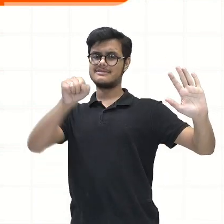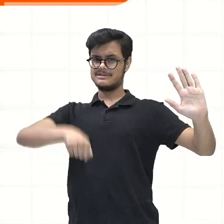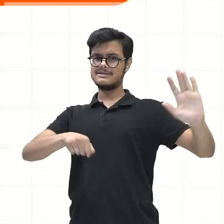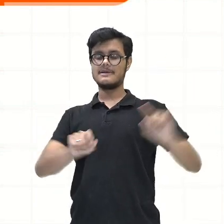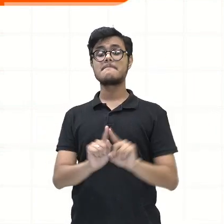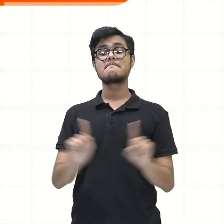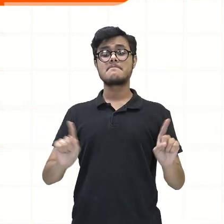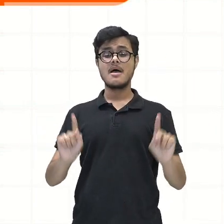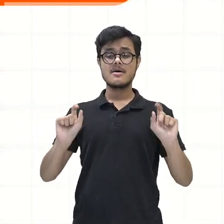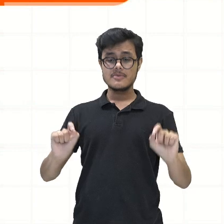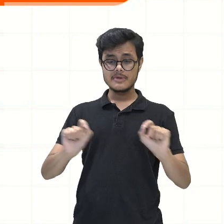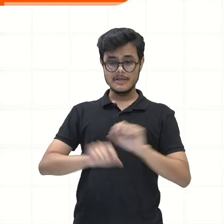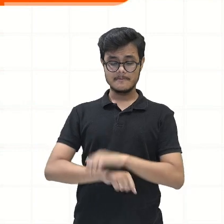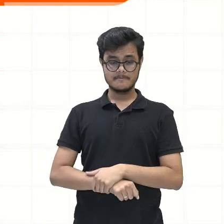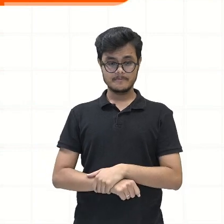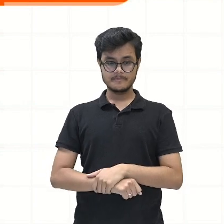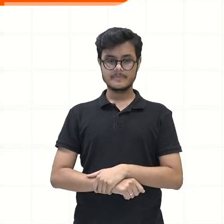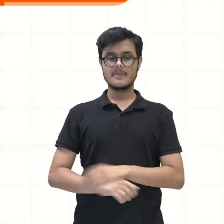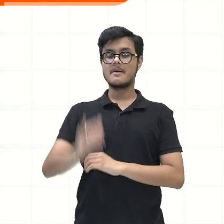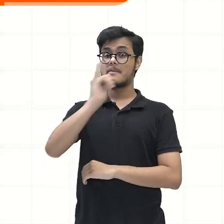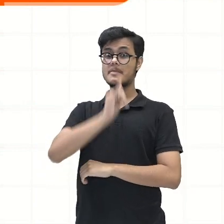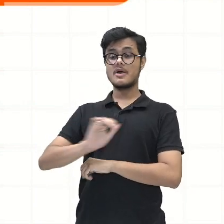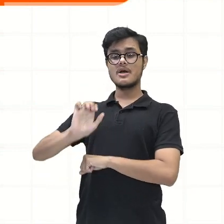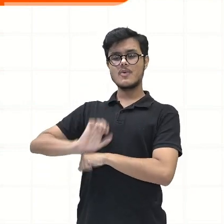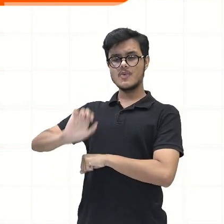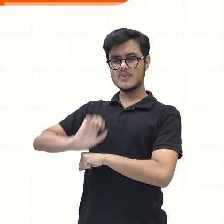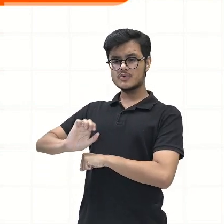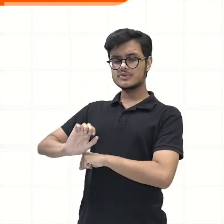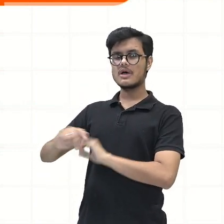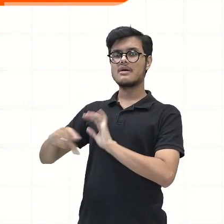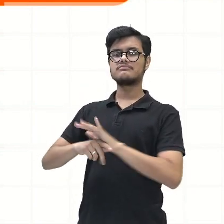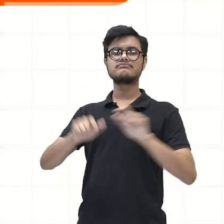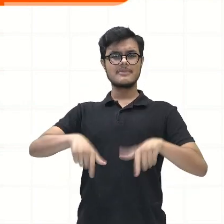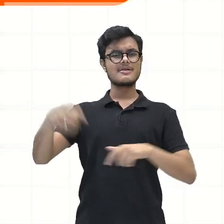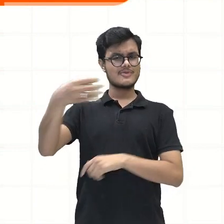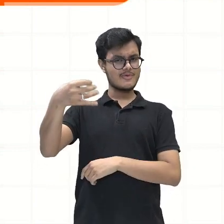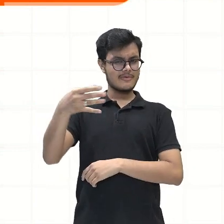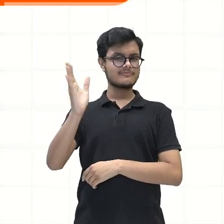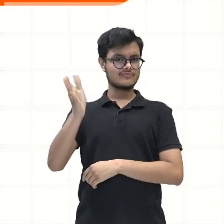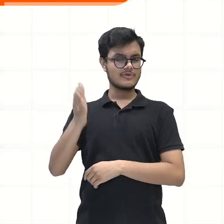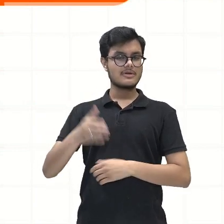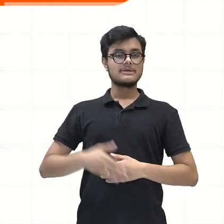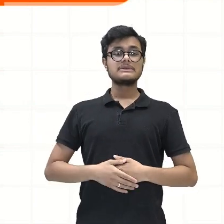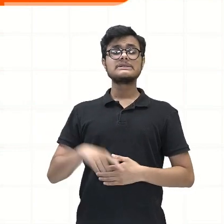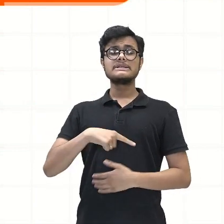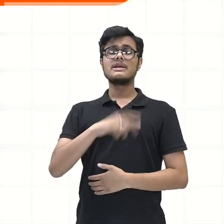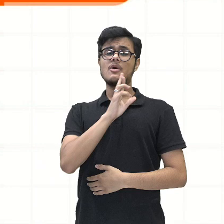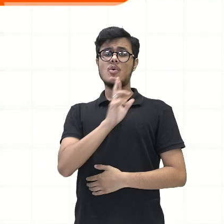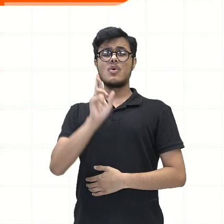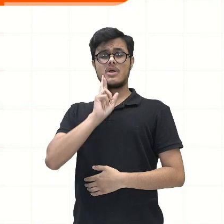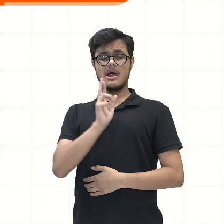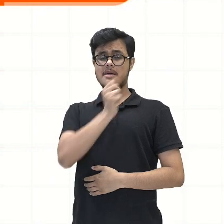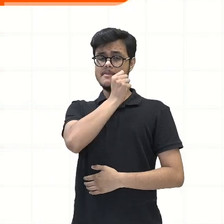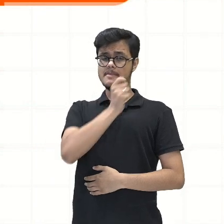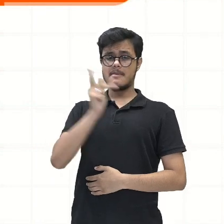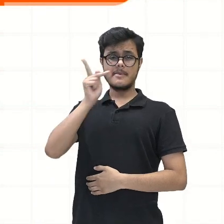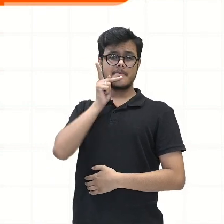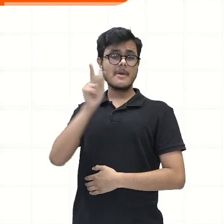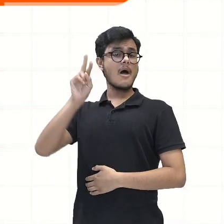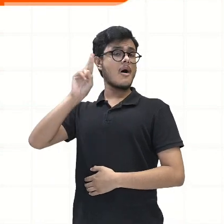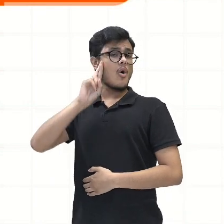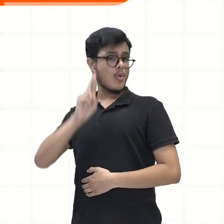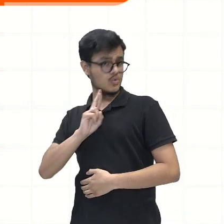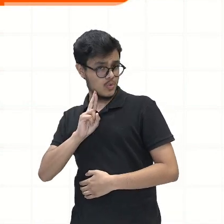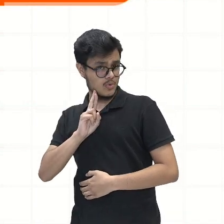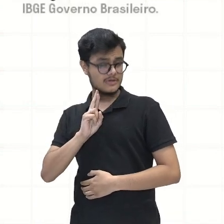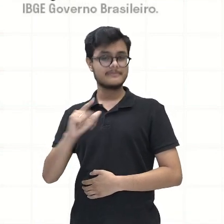temos, inclusive, um dos estados aí mais recentes, né? E aí a gente tem Roraima, Amapá, Rondônia, que antes, lembram